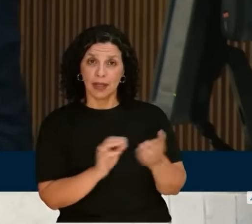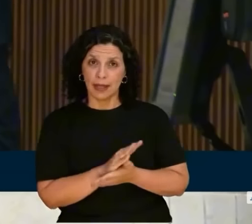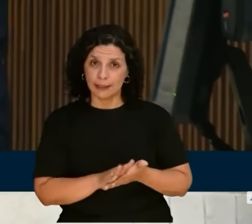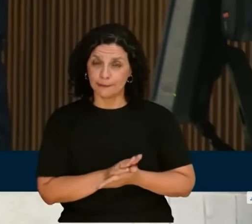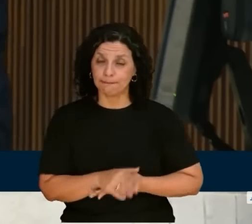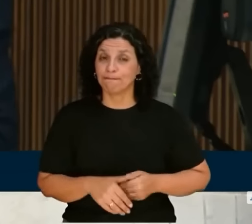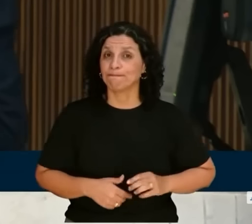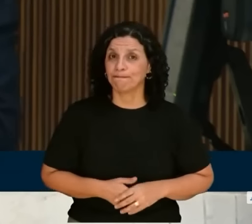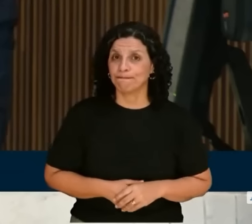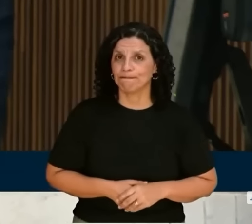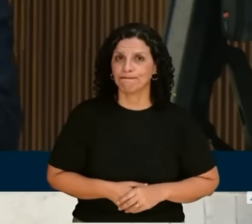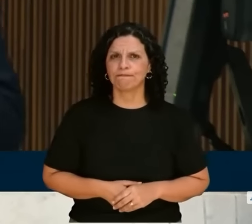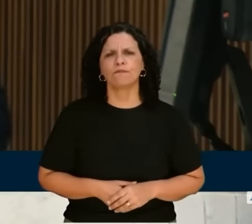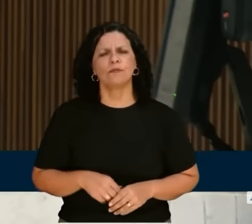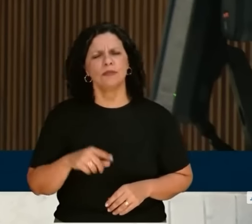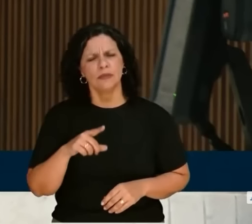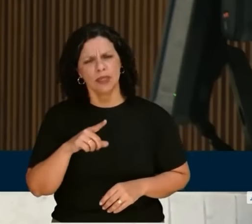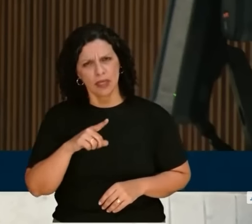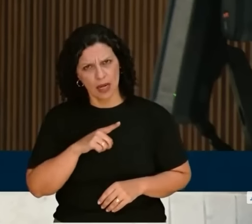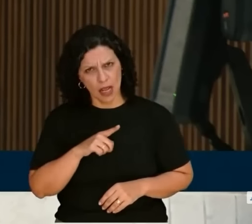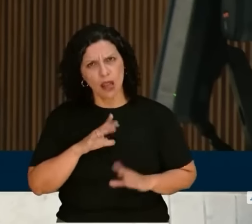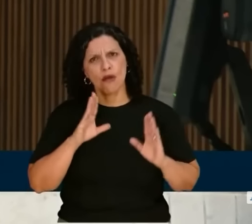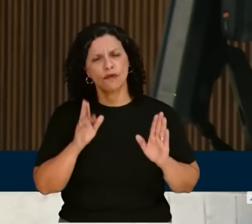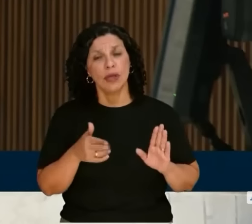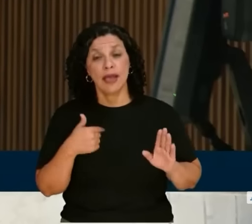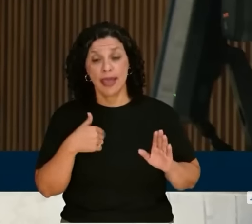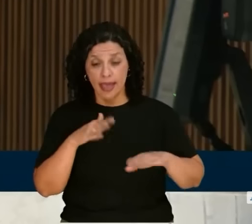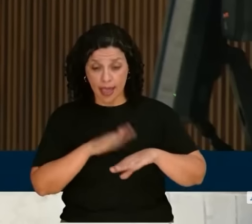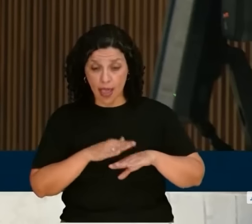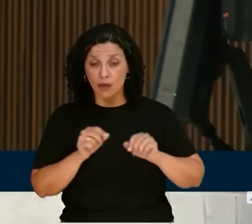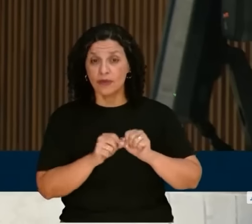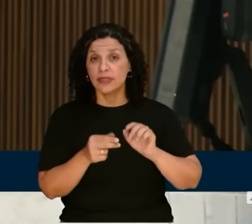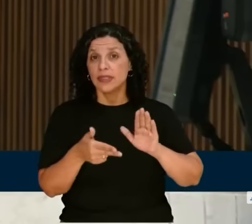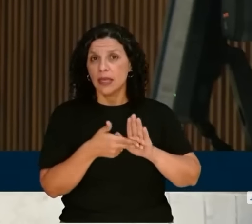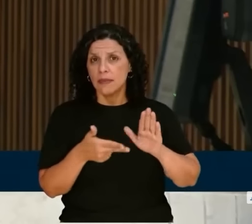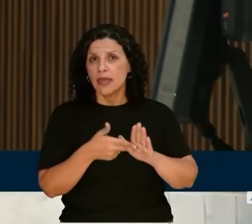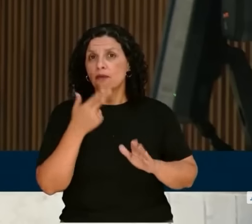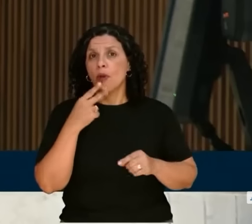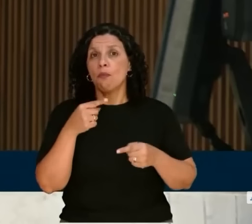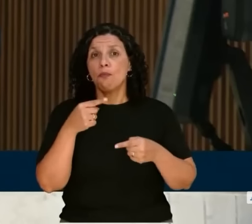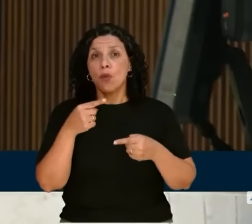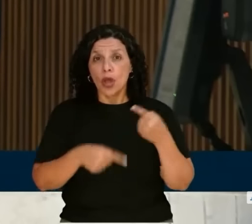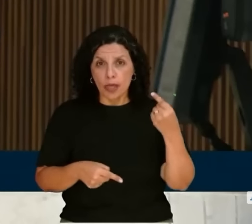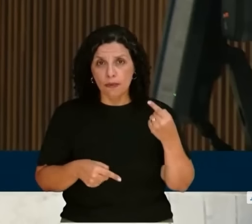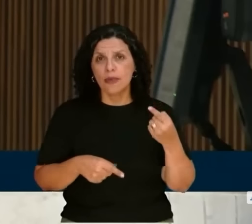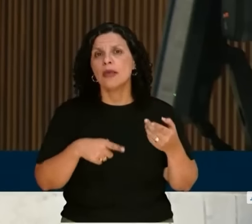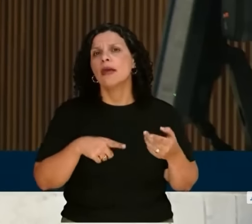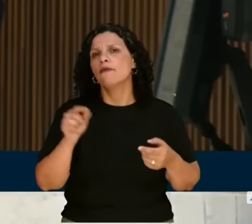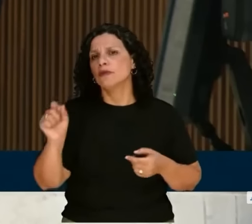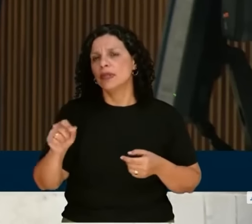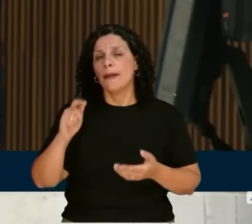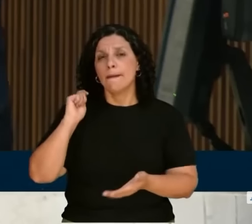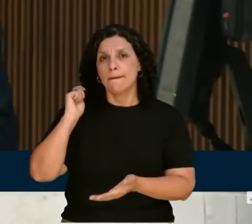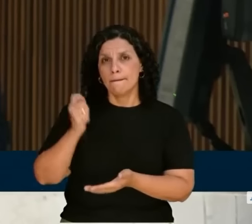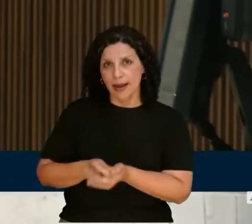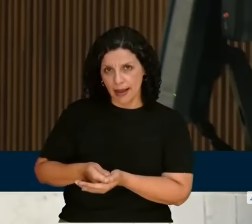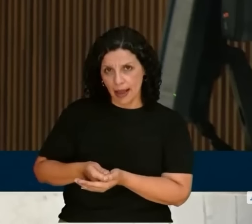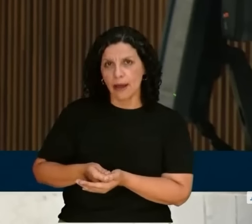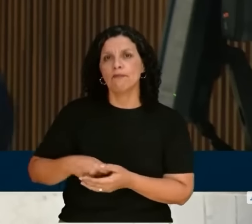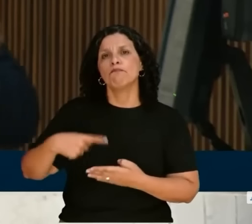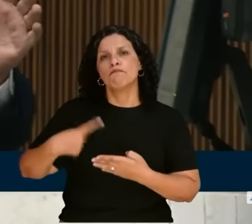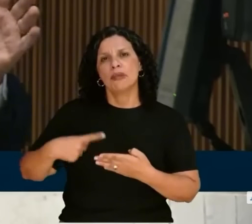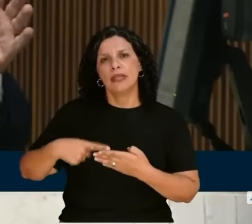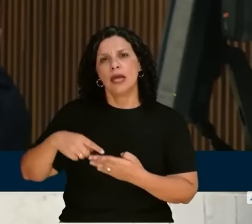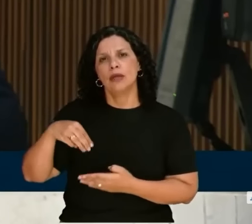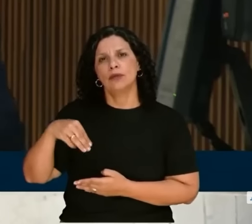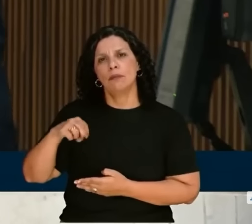acontecer. Teve emenda minha aqui, por exemplo, que proibia cobrança lá em Mandaguari e Marialva, na